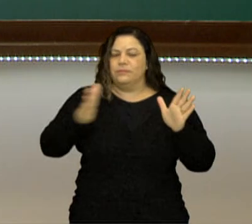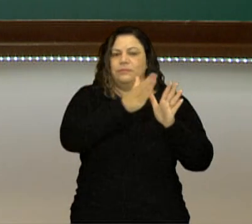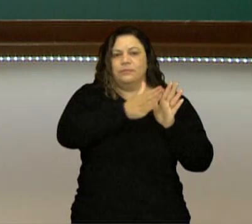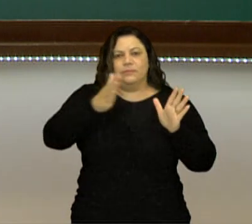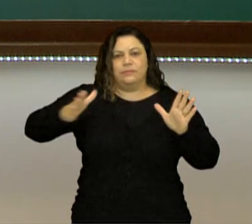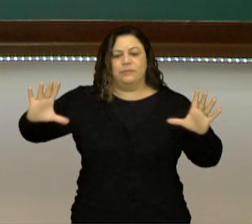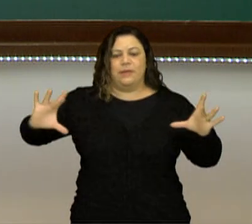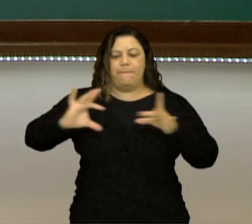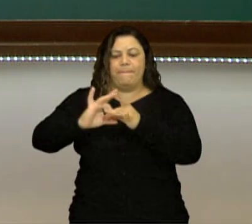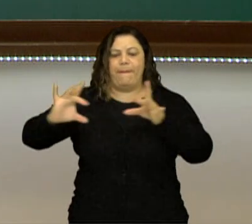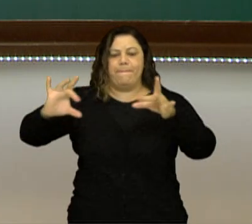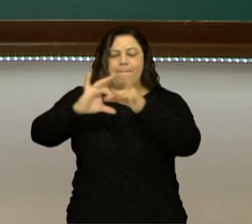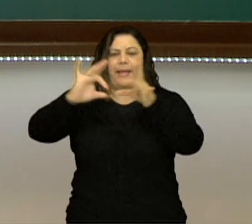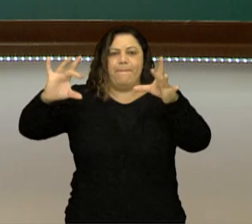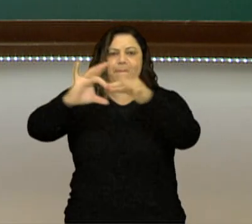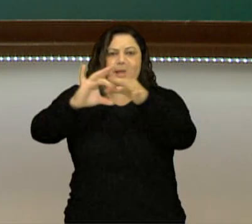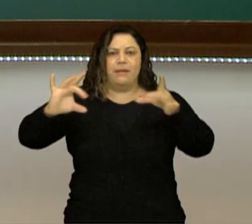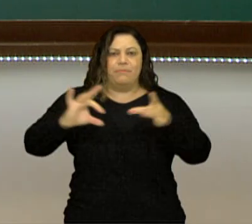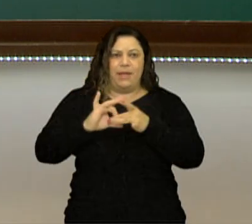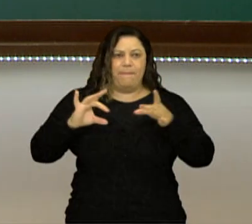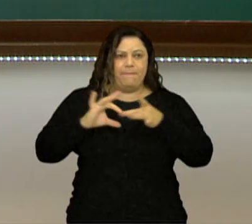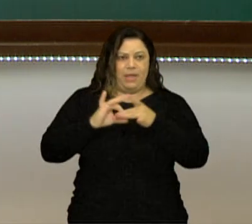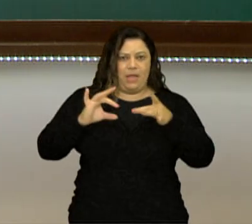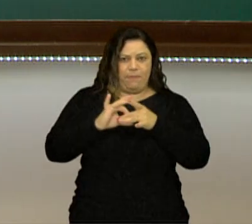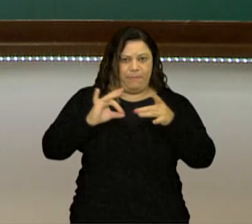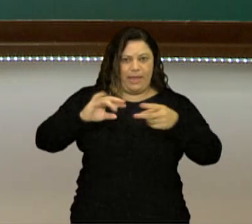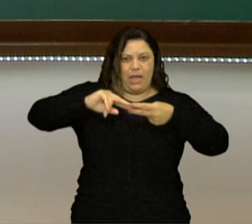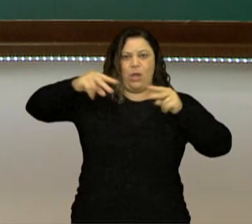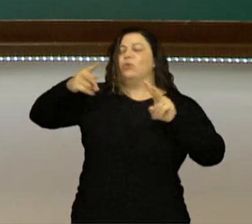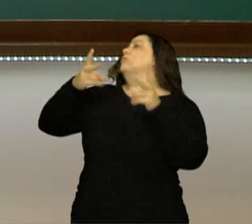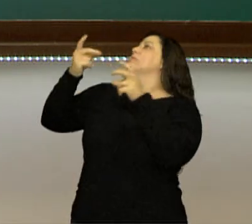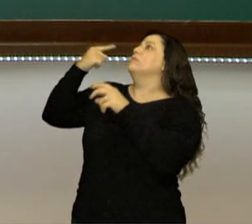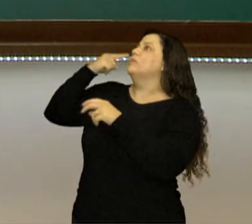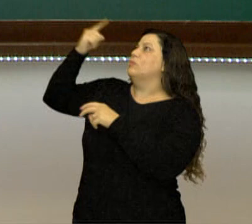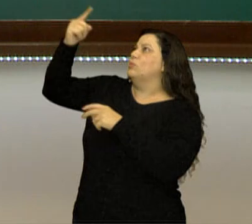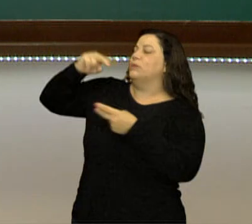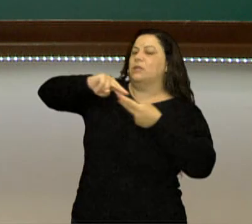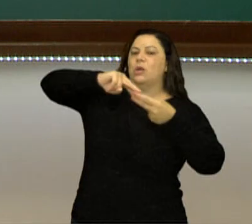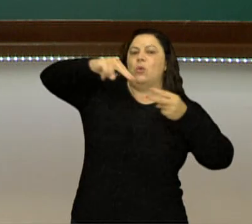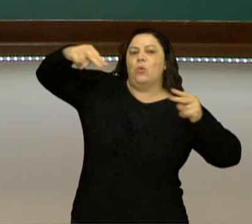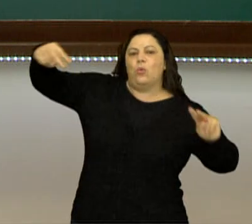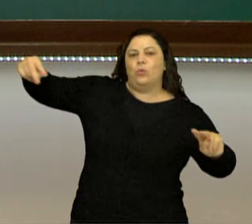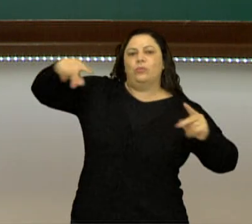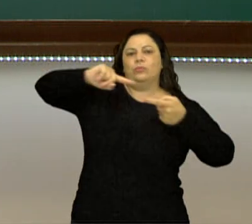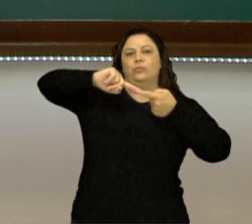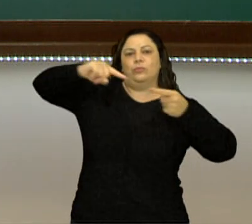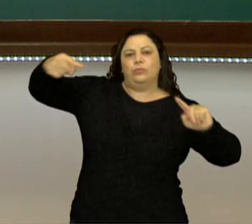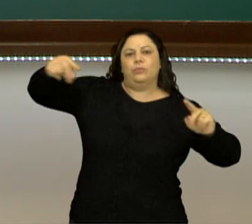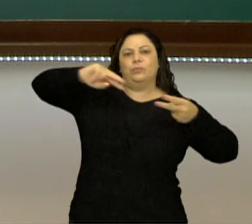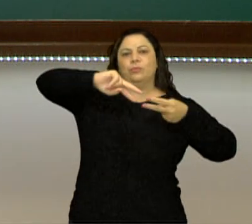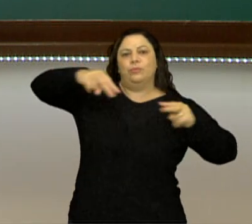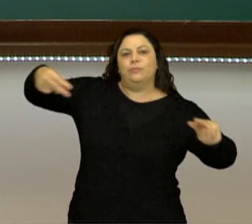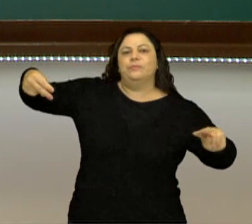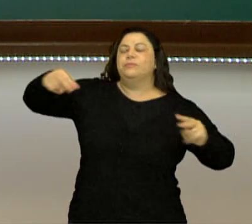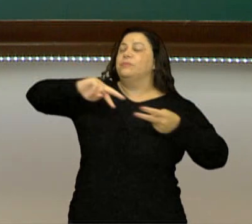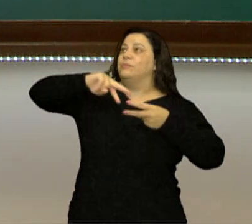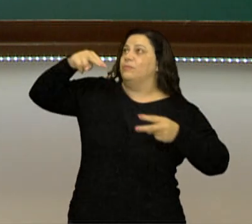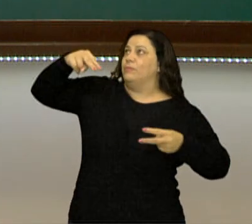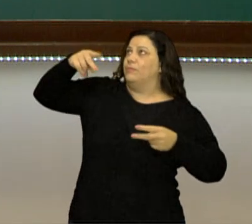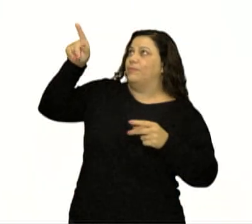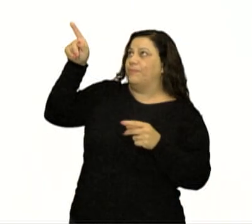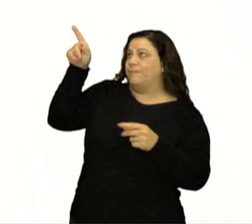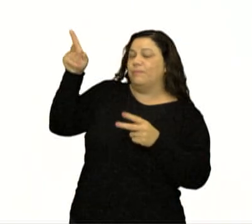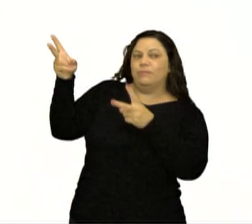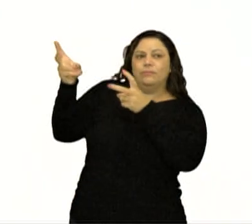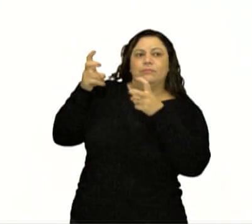ligações peptídicas ali. Gente, o DNA duplica-se ali nesse caso, né? Essa replicação do DNA é o